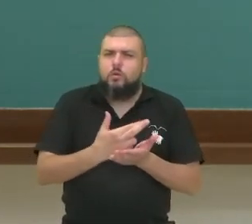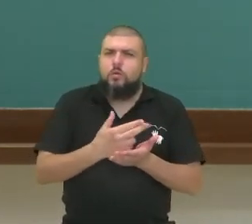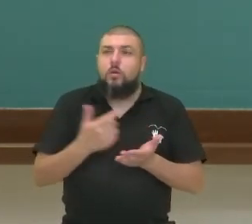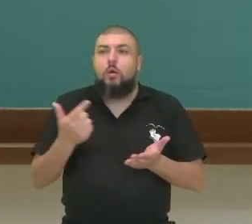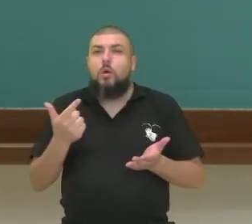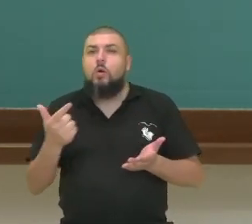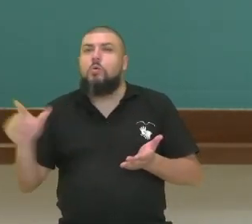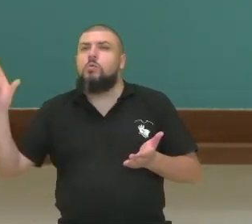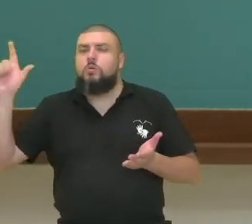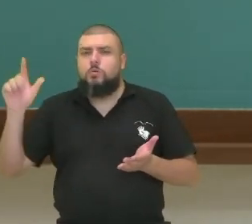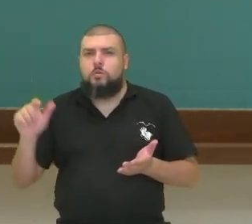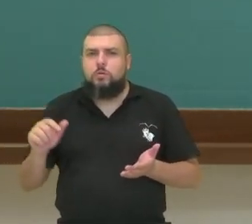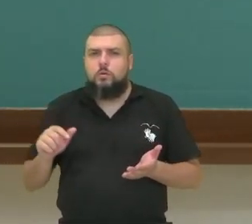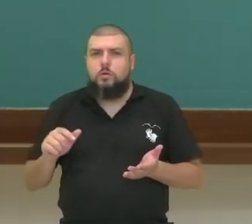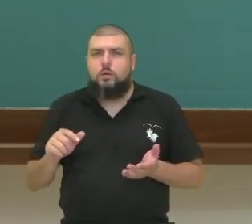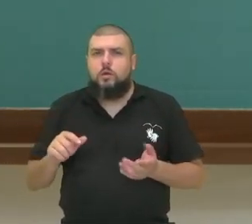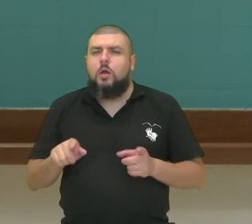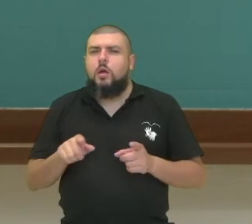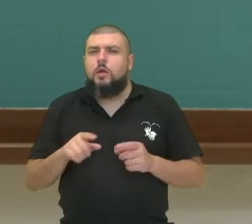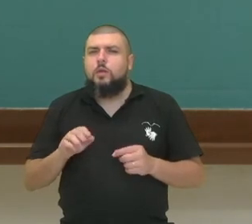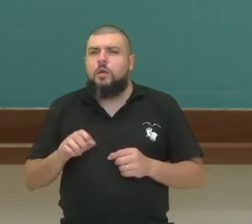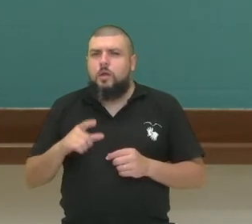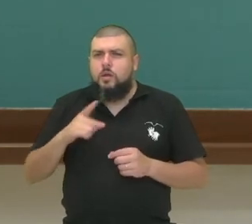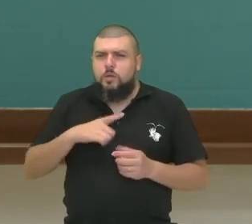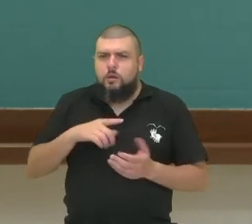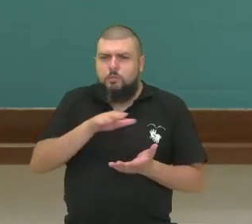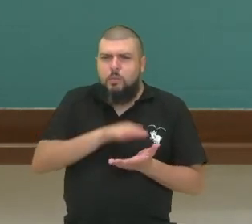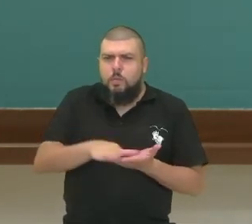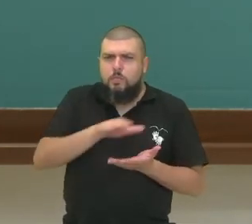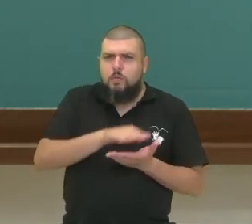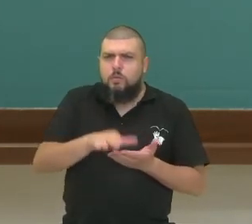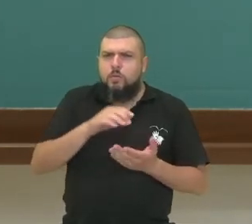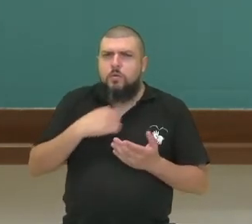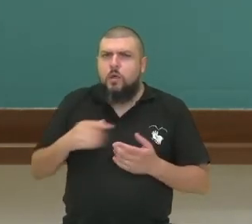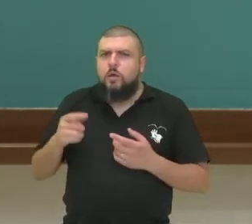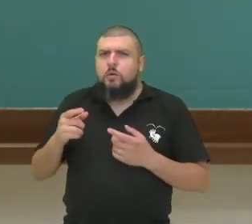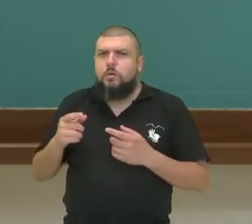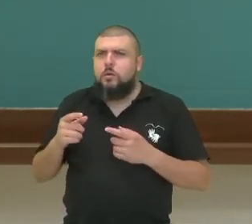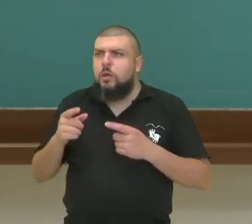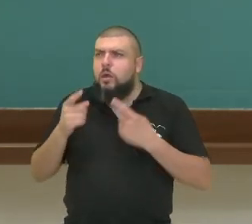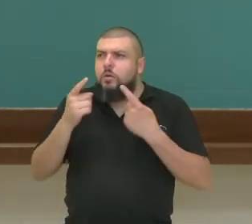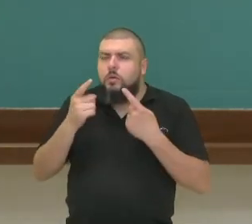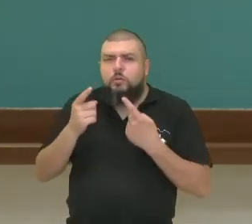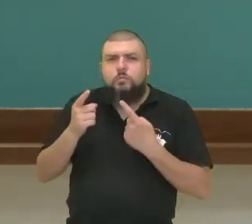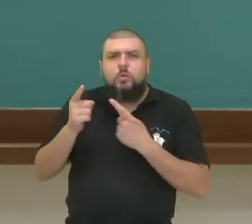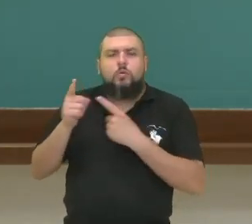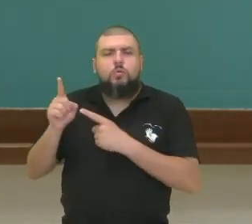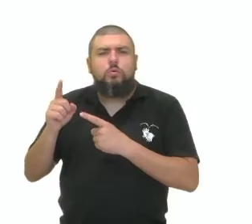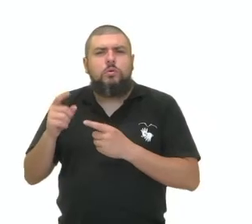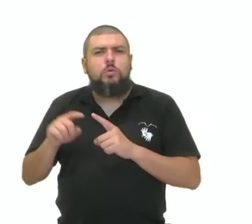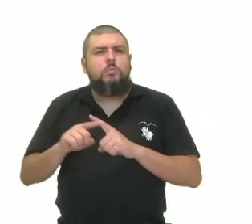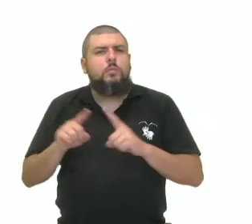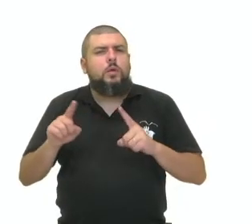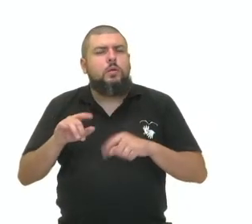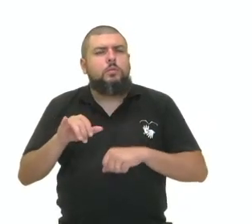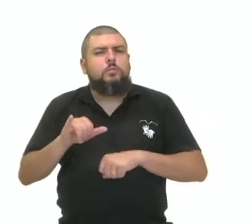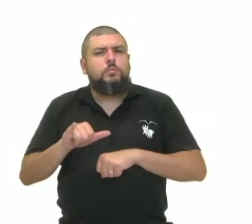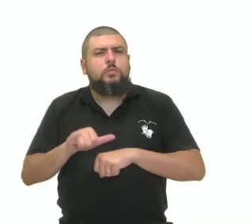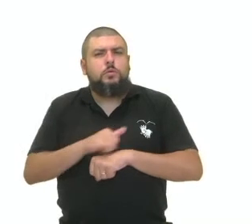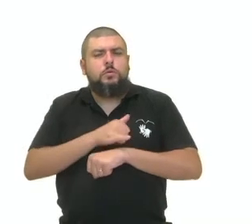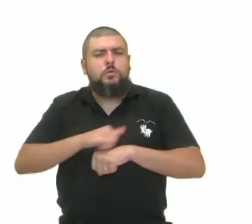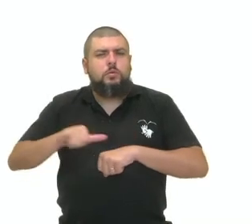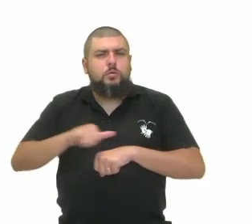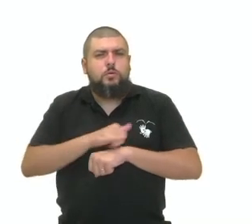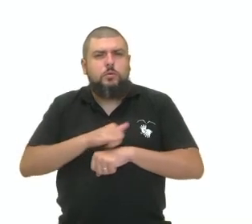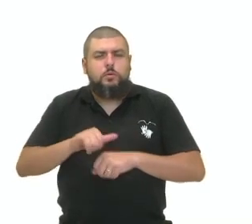que vão combater a ditadura militar de forma impressa. Só que eles vão ter que fazer alguma estratégia para isso. Então, para controlar o acesso à